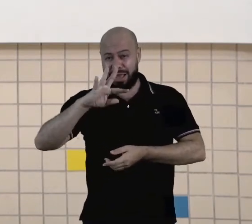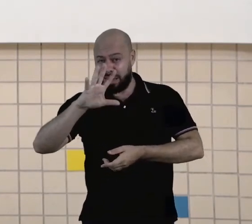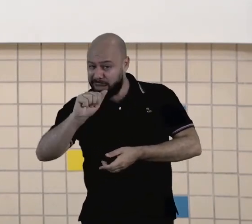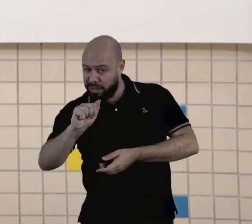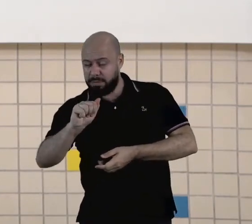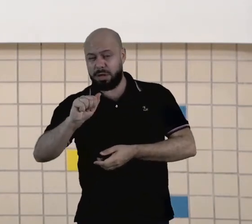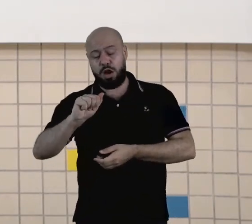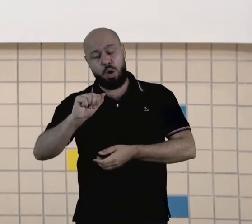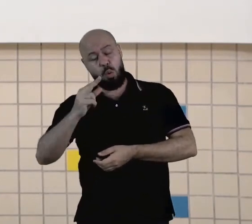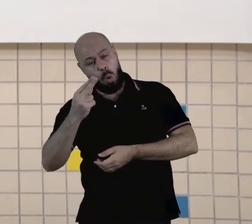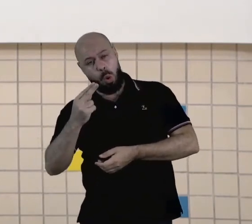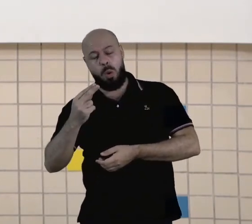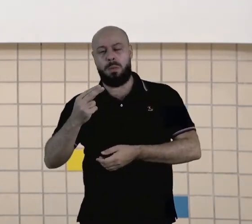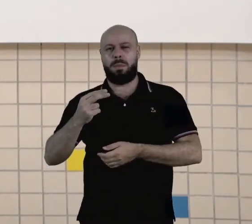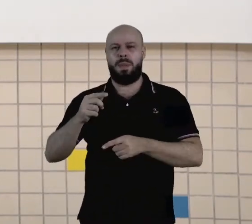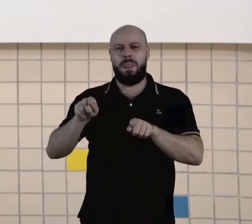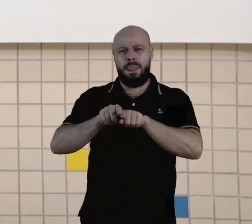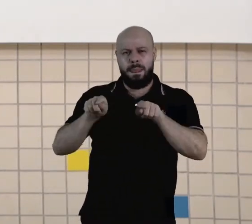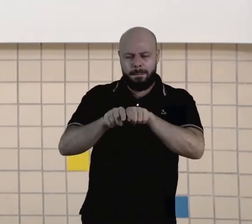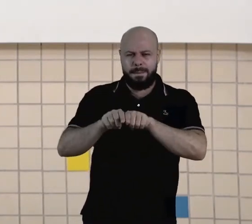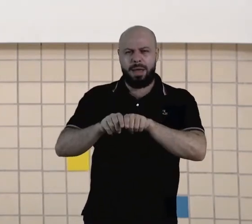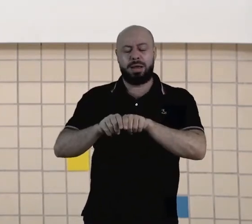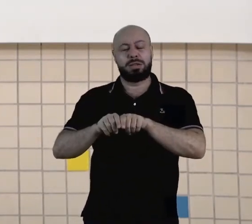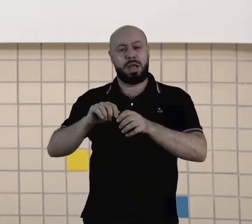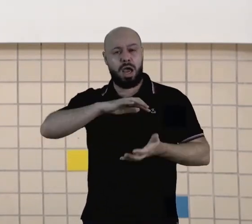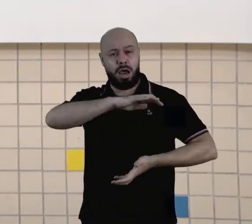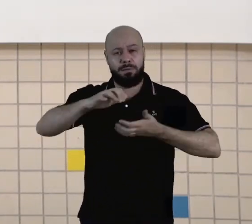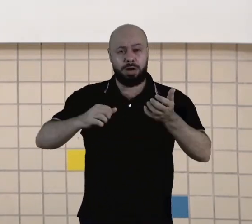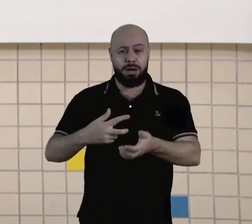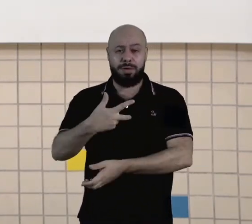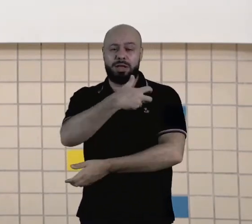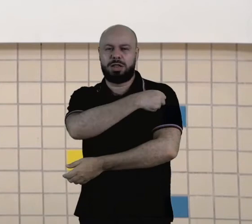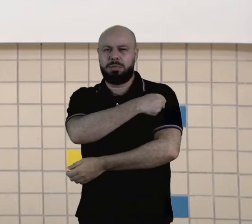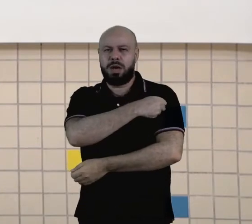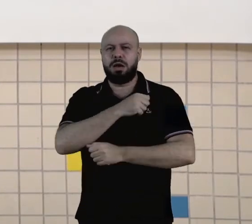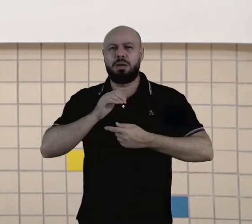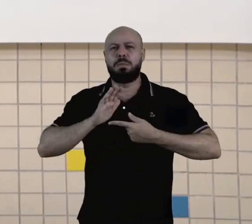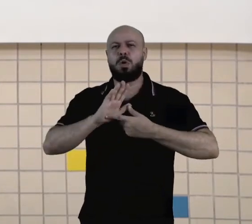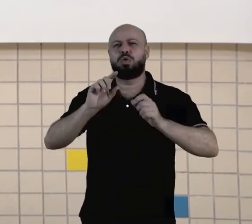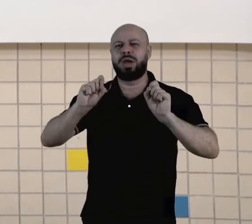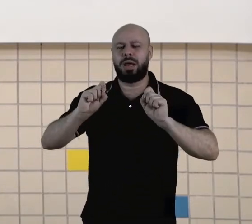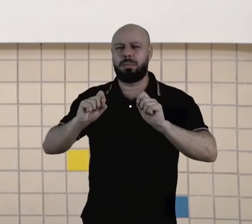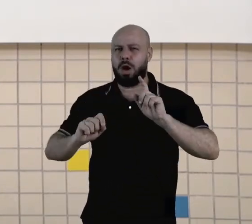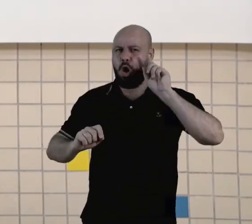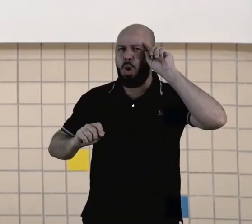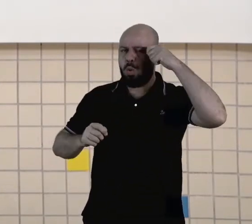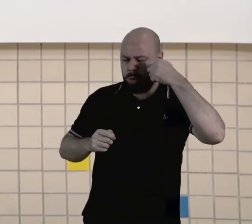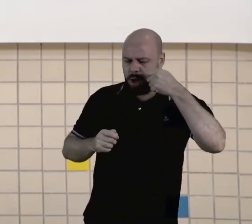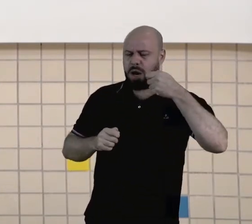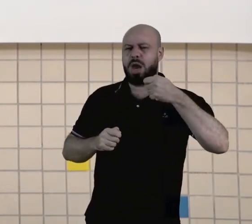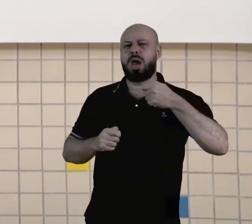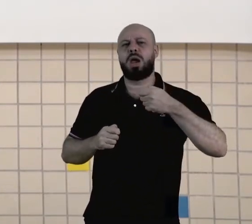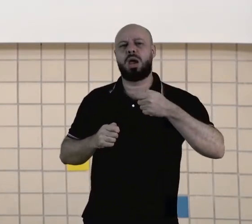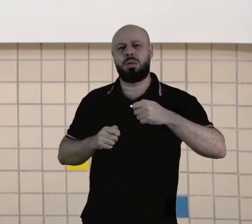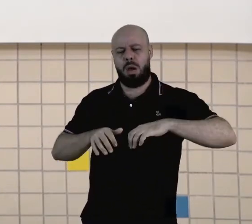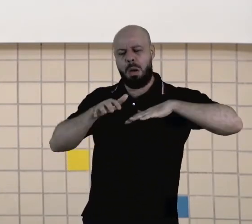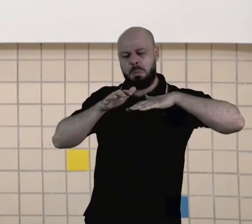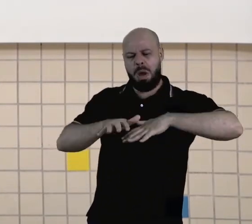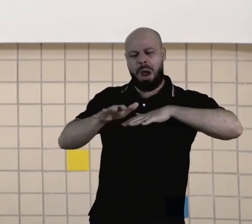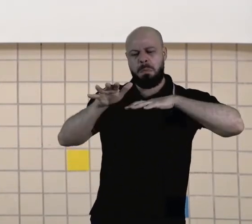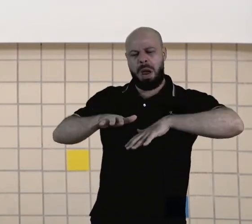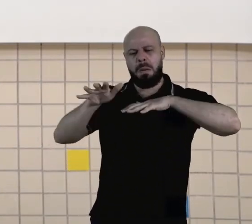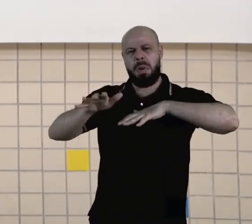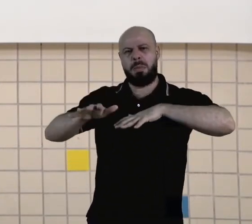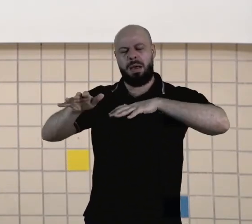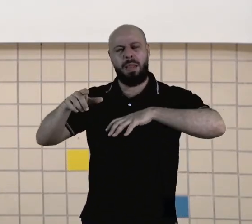podemos levantar, nós podemos declarar, deixando bem claro que os negros, eles tinham sua resistência durante